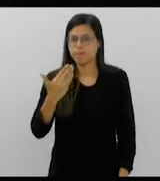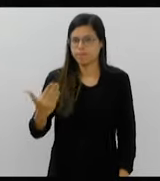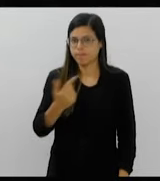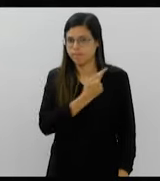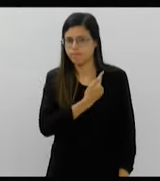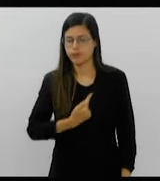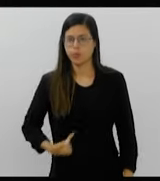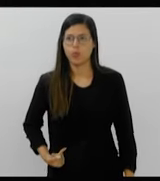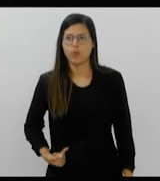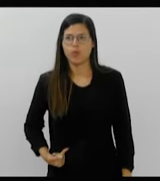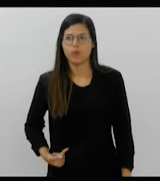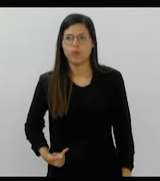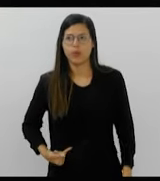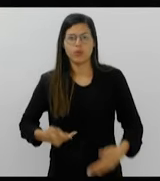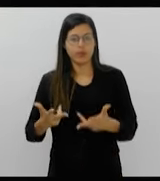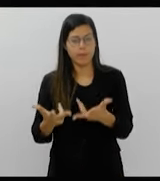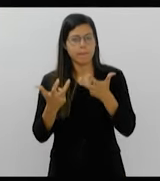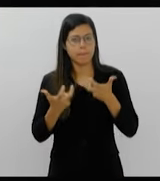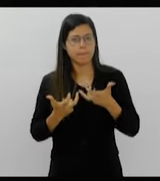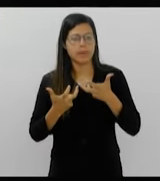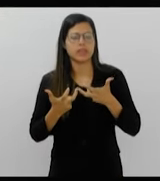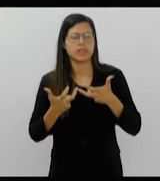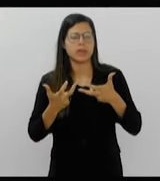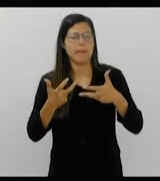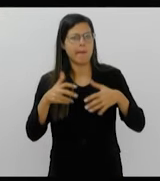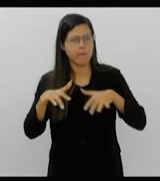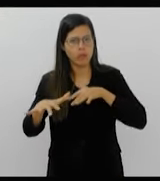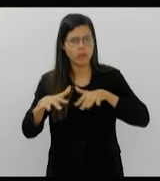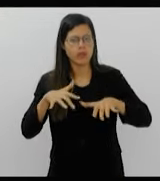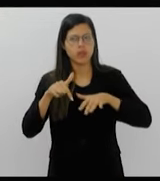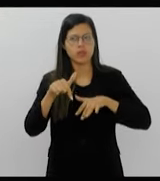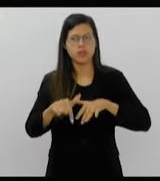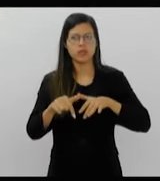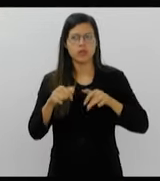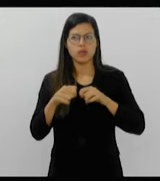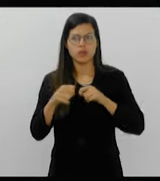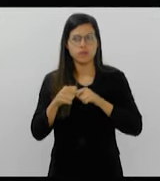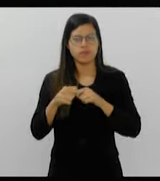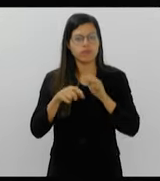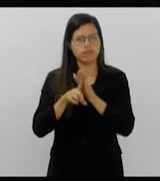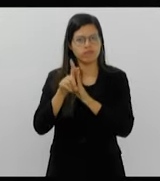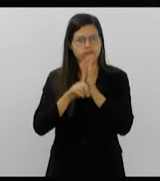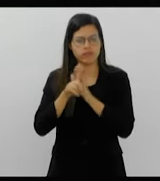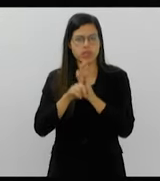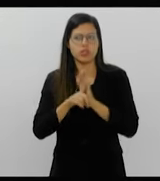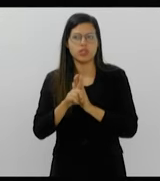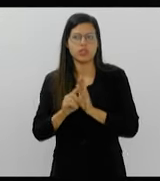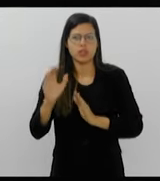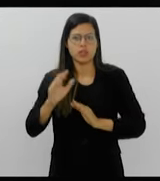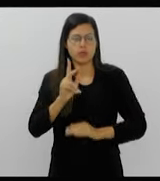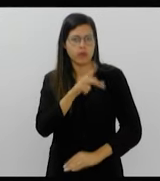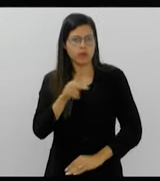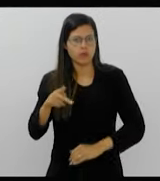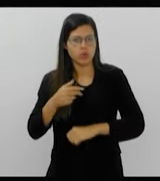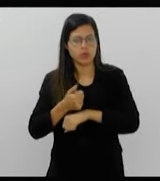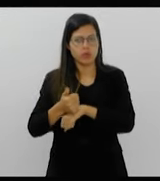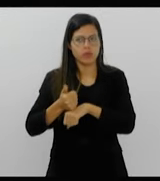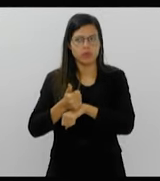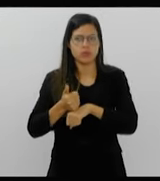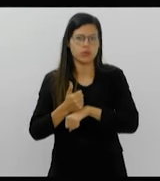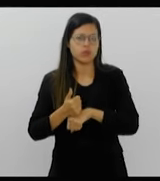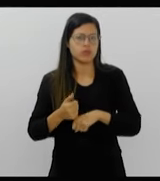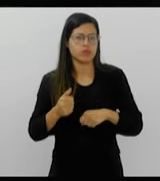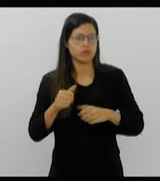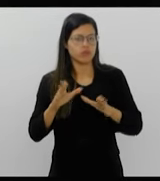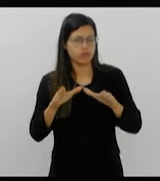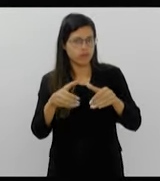que ouça a mobilização já articulada dos fazedores de ciência, tecnologia, professores, enfim, da rede científica aqui